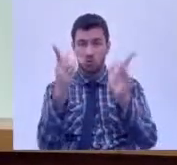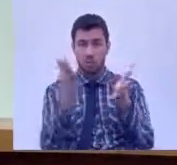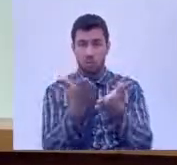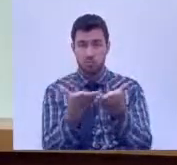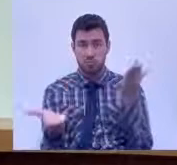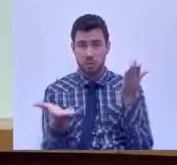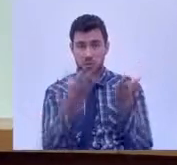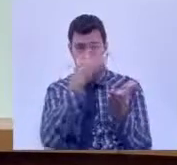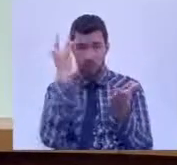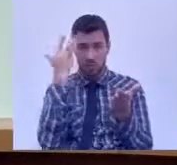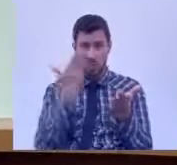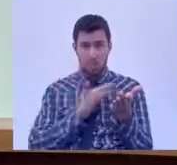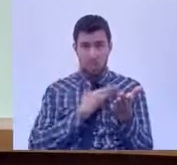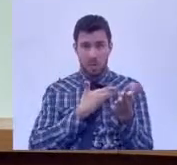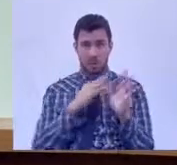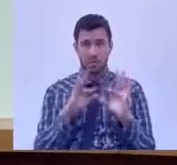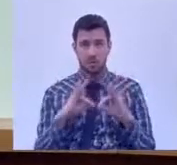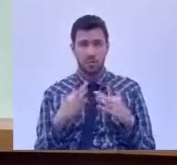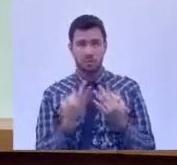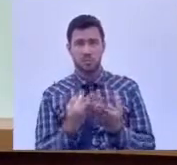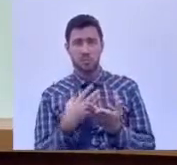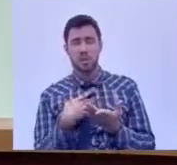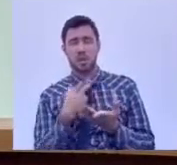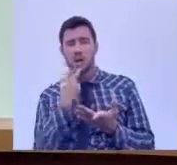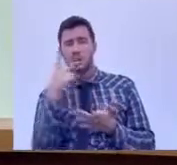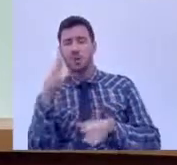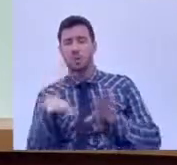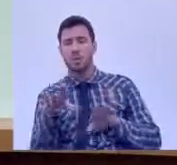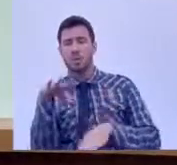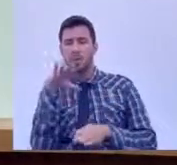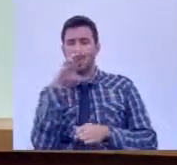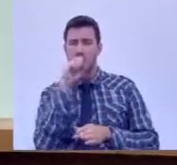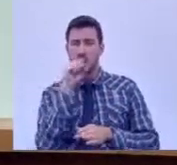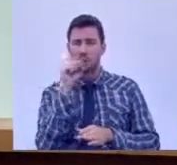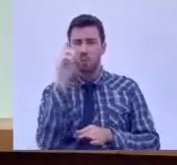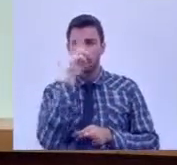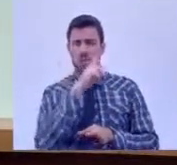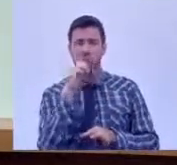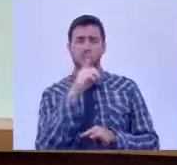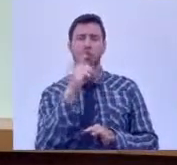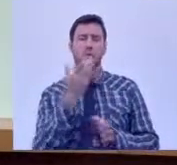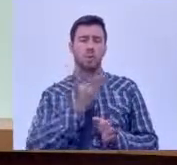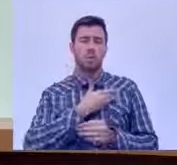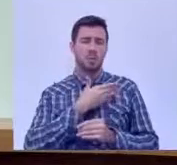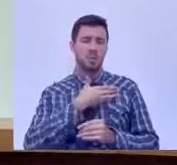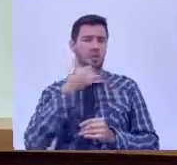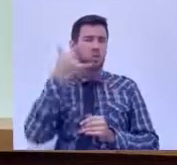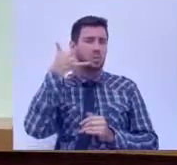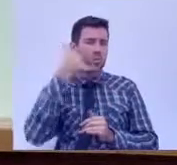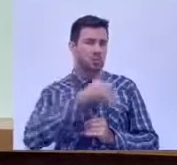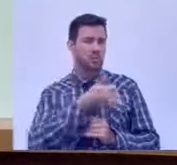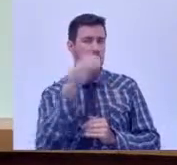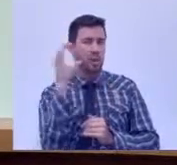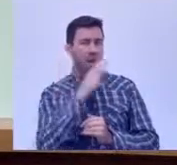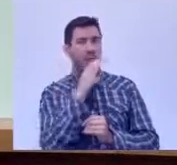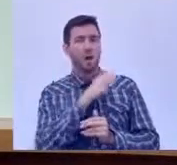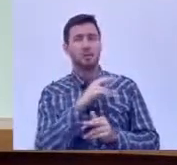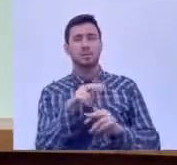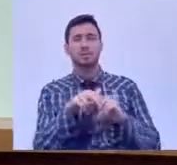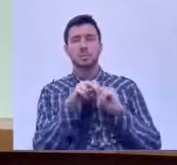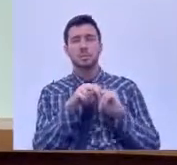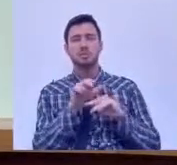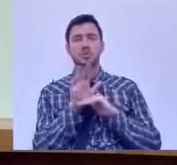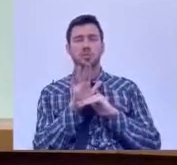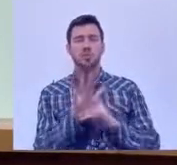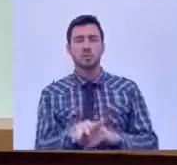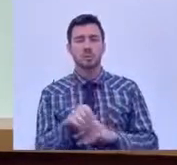amigo. Eu estou cansado de aos finais de semana de receber ligações de amigos para correr lá no serviço funerário para